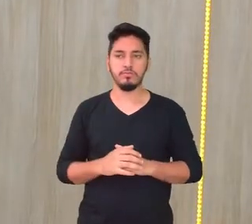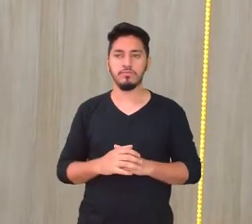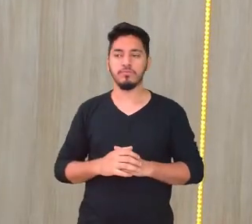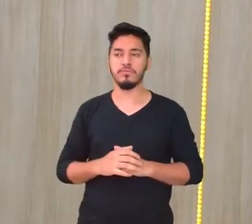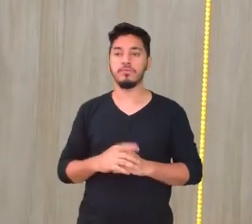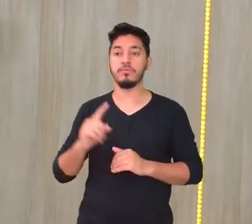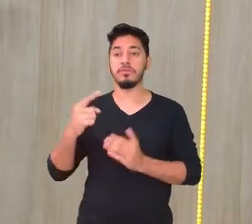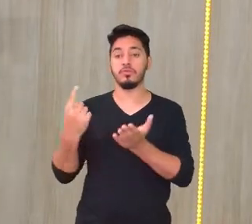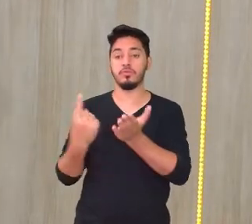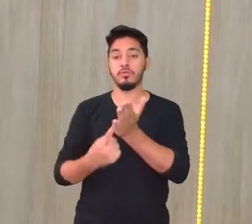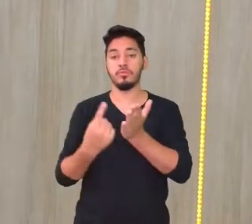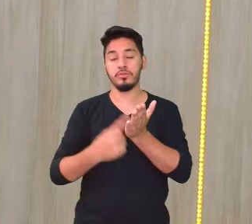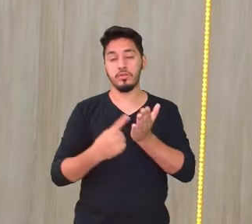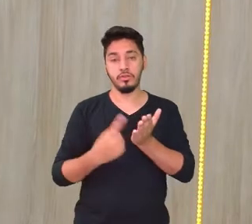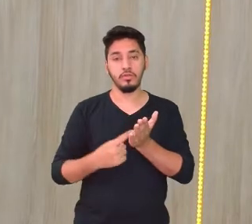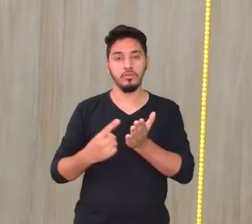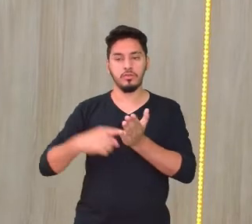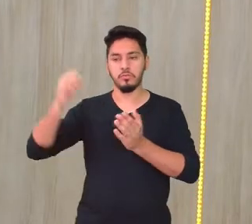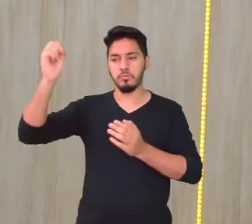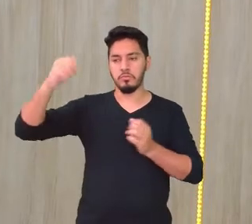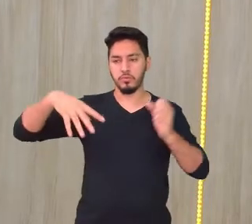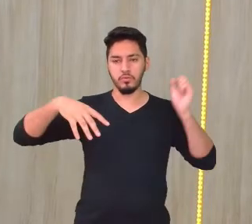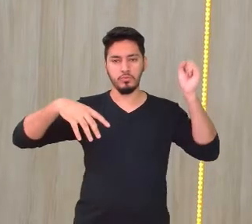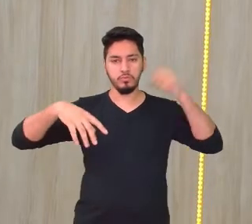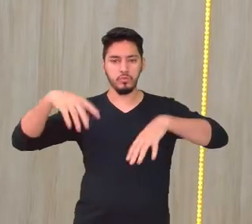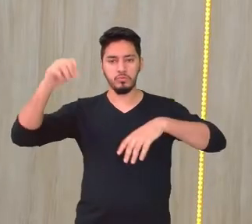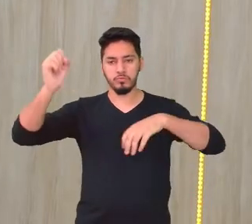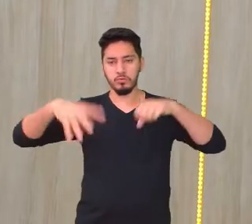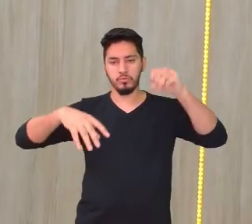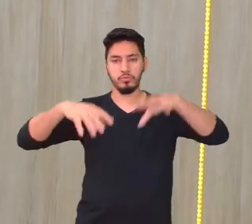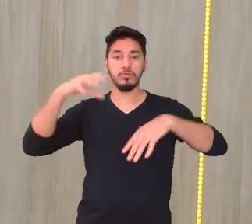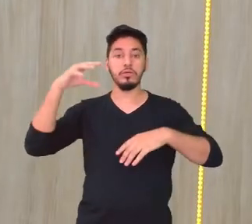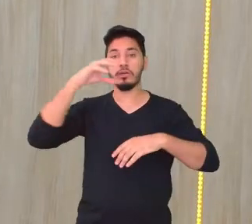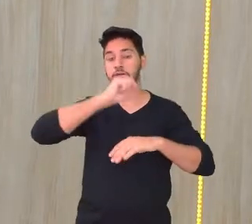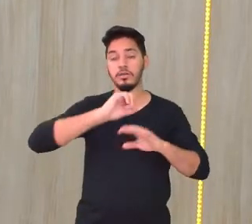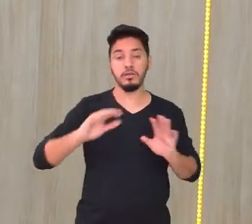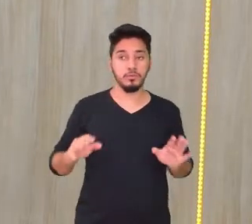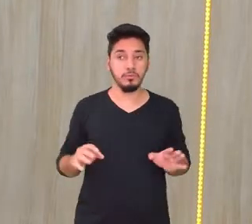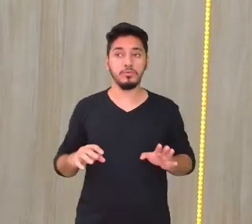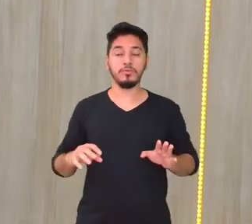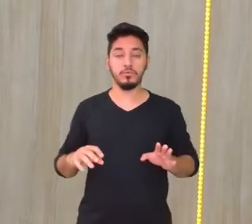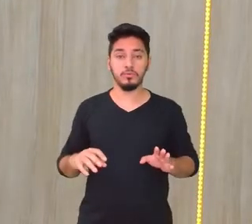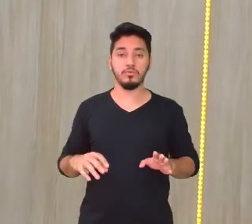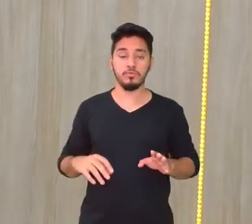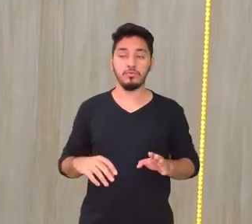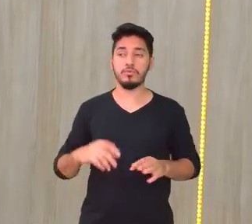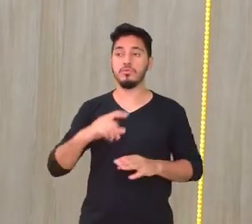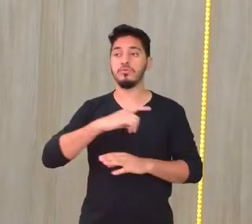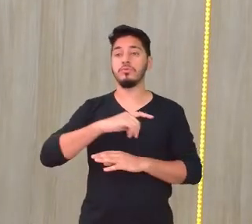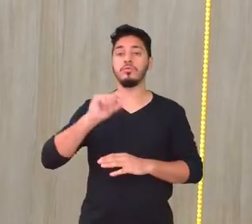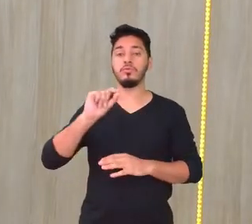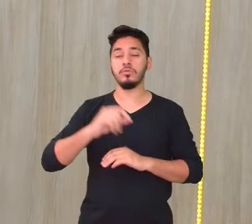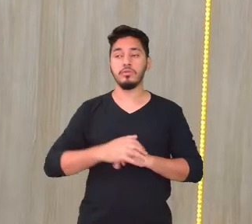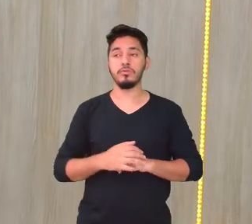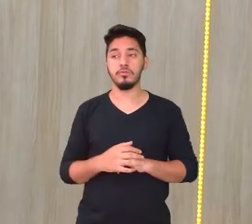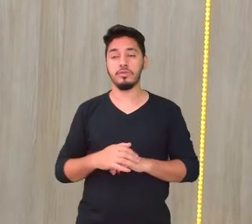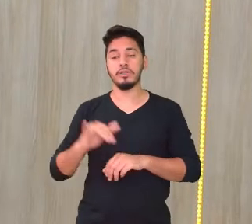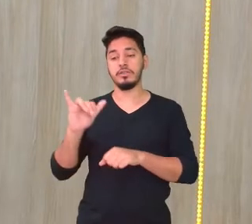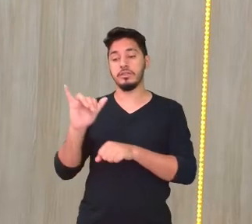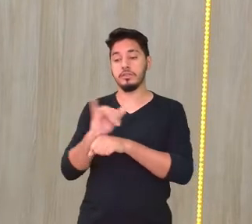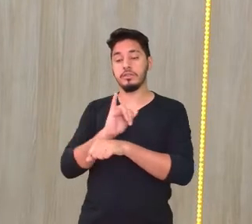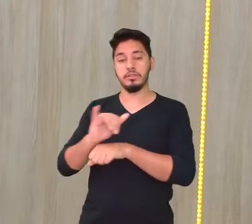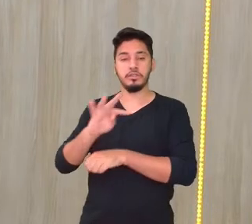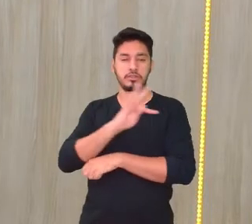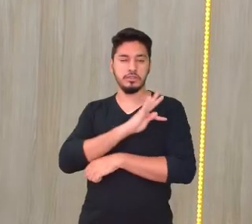eles combinavam ataques, né, ataques muito rápidos, né, e fulminantes, né. Então você tinha, né, a técnica,